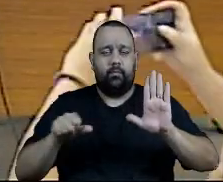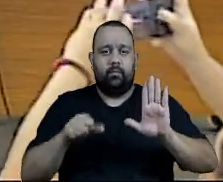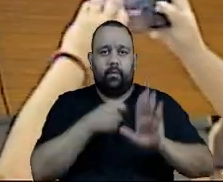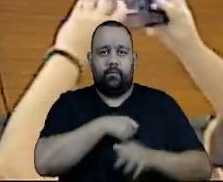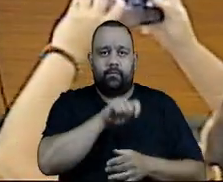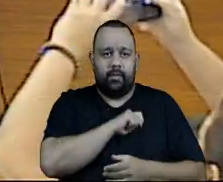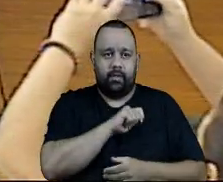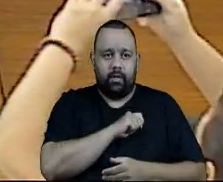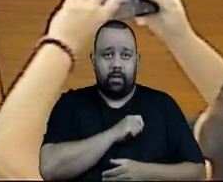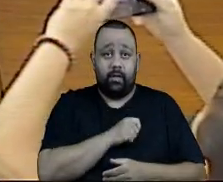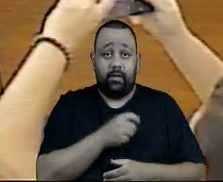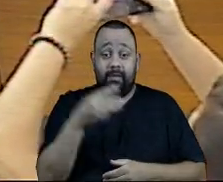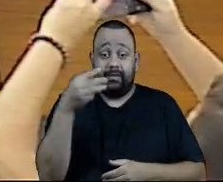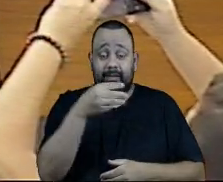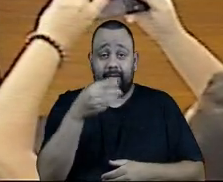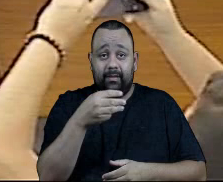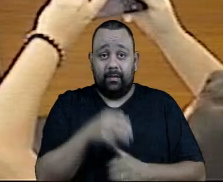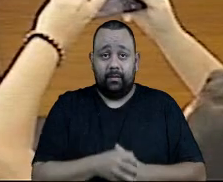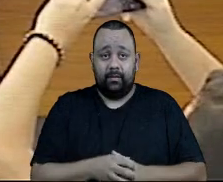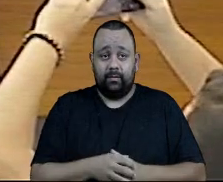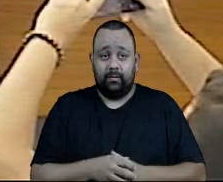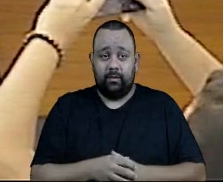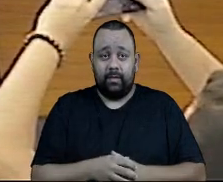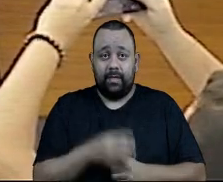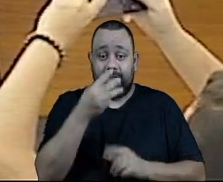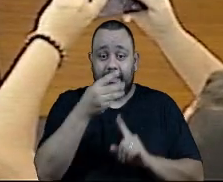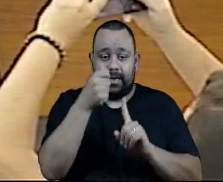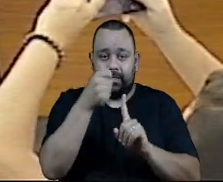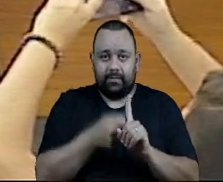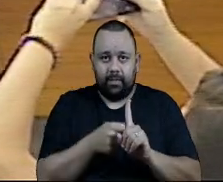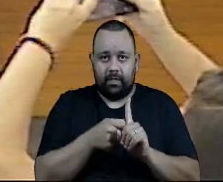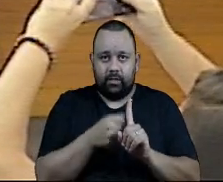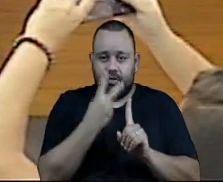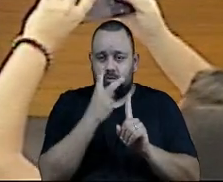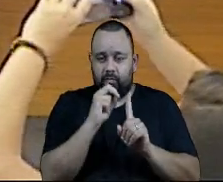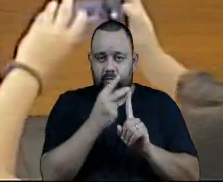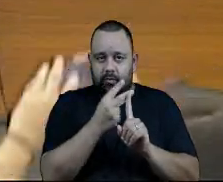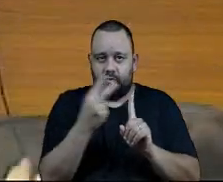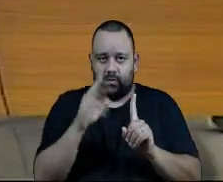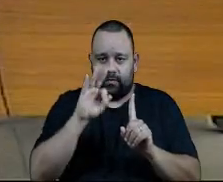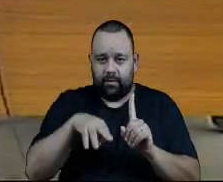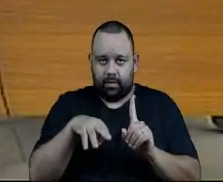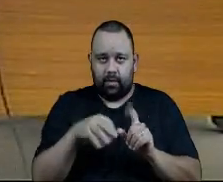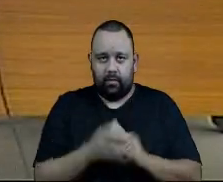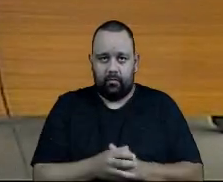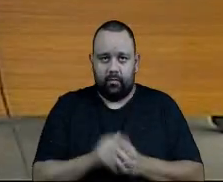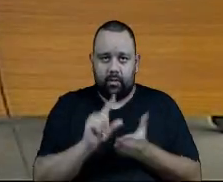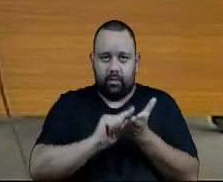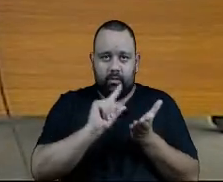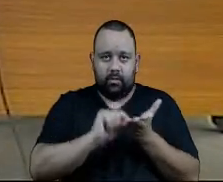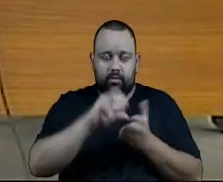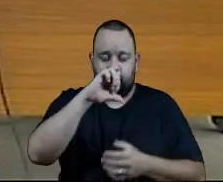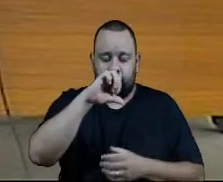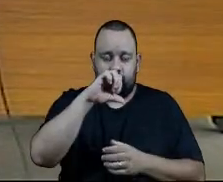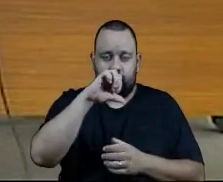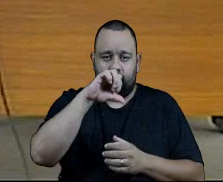metas fiscais do terceiro quadrimestre do ano de 2022, nos termos do